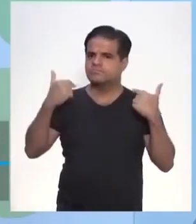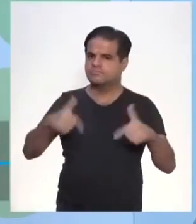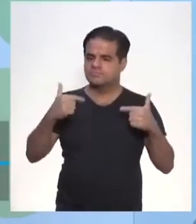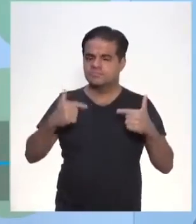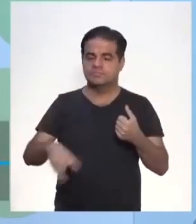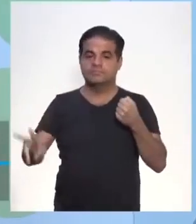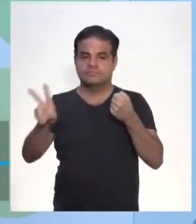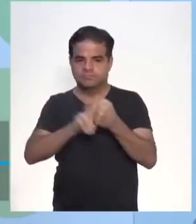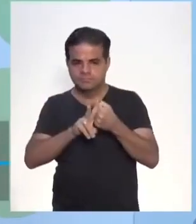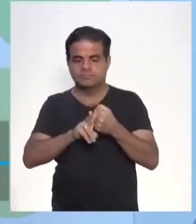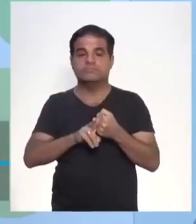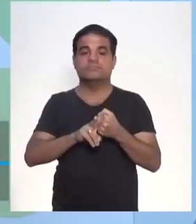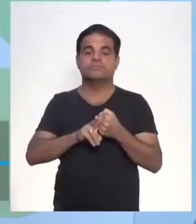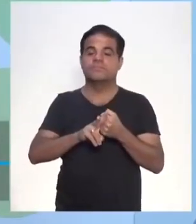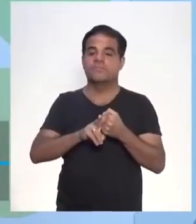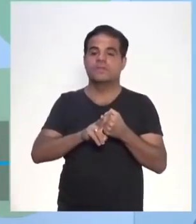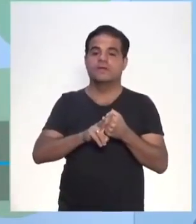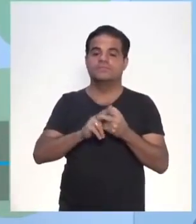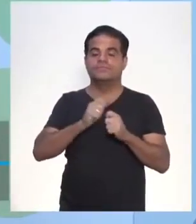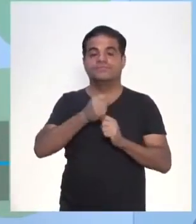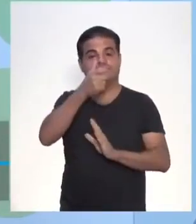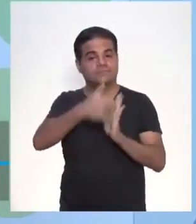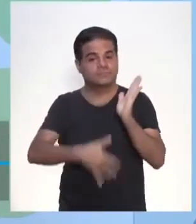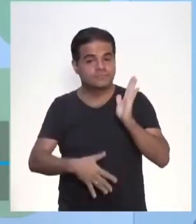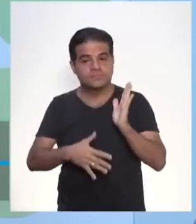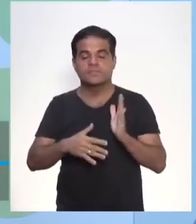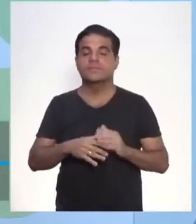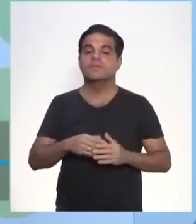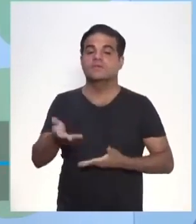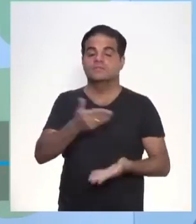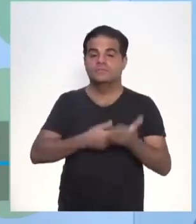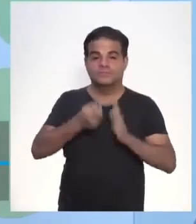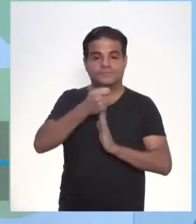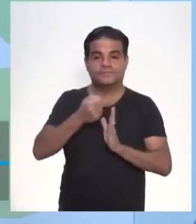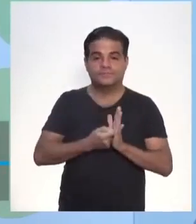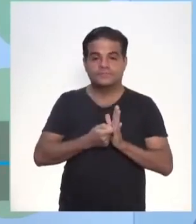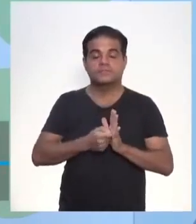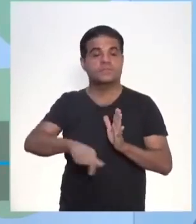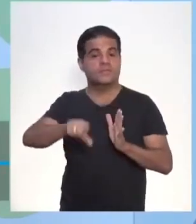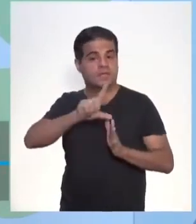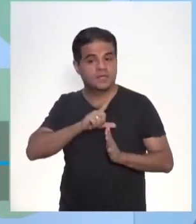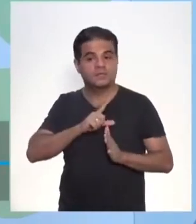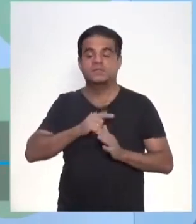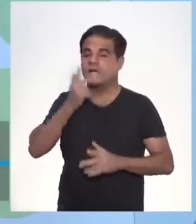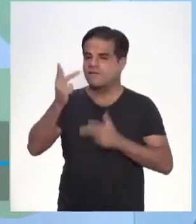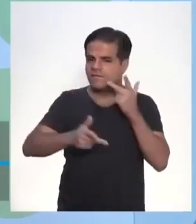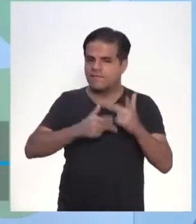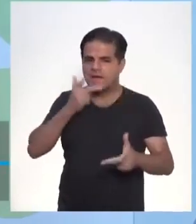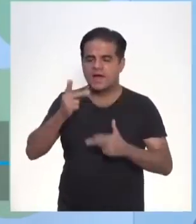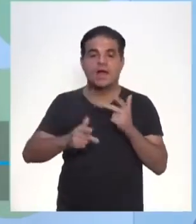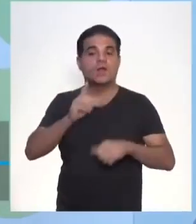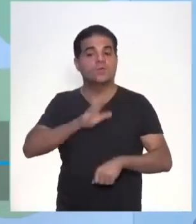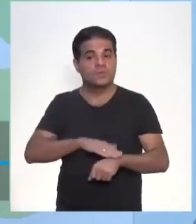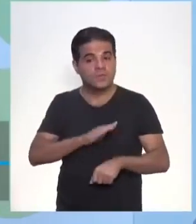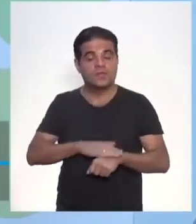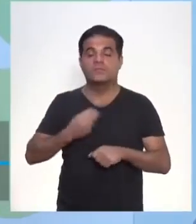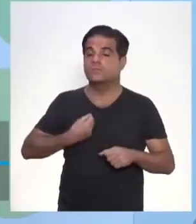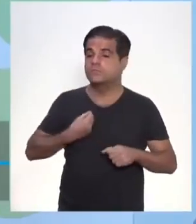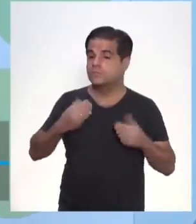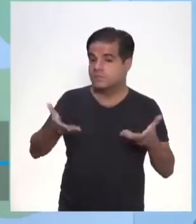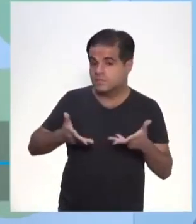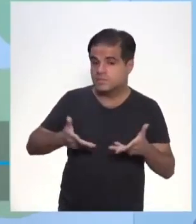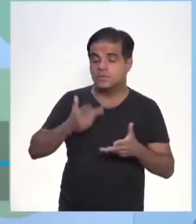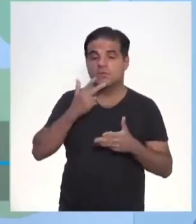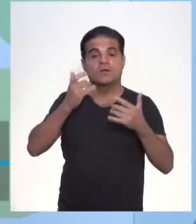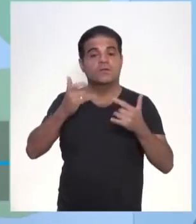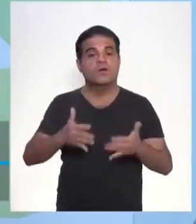verbos no tempo pretérito, para fazer descrições de relatos antes do momento da fala, o tempo presente para falar do momento da